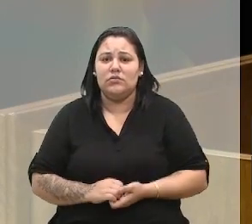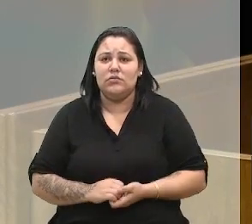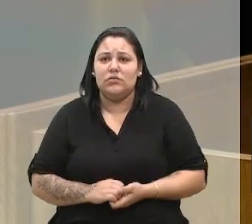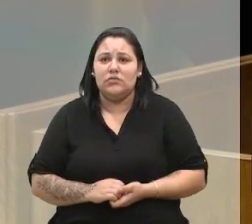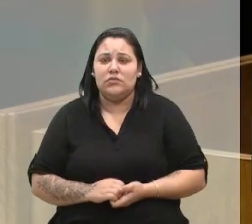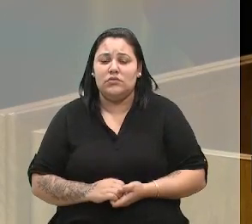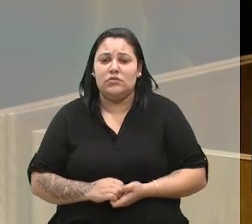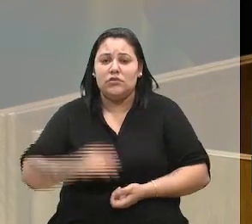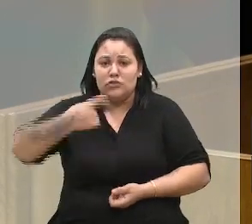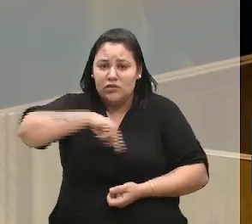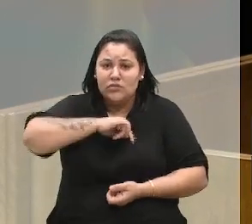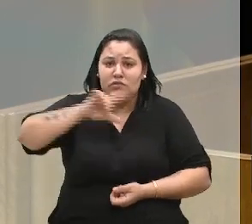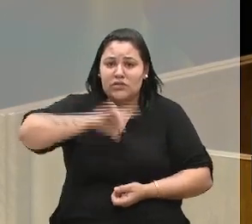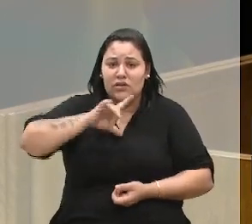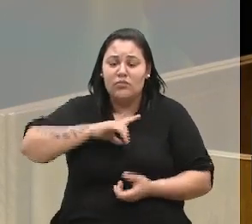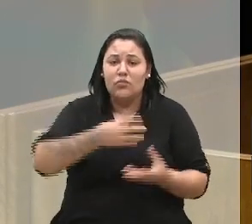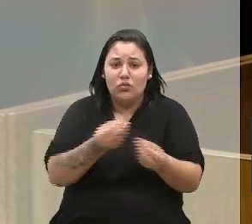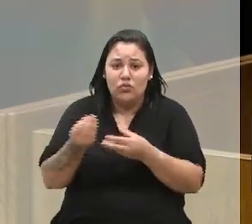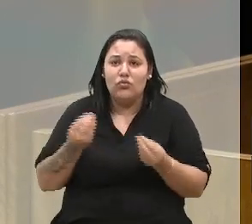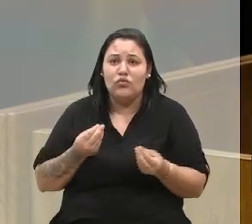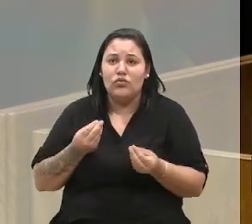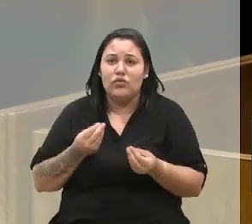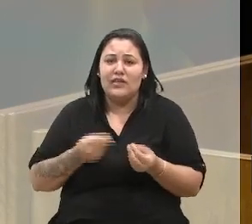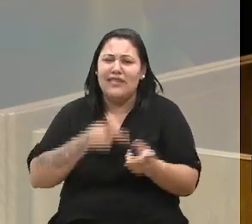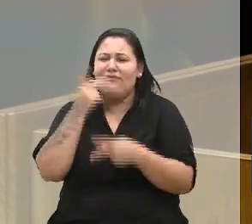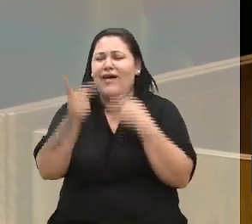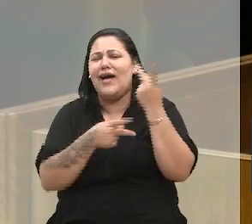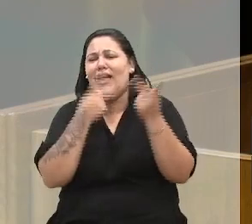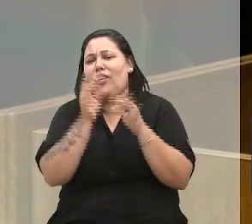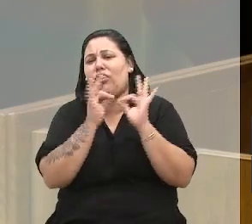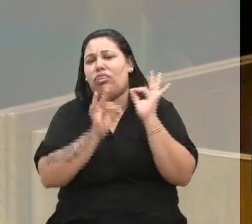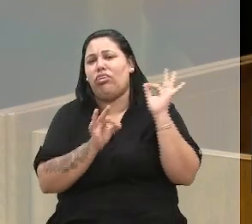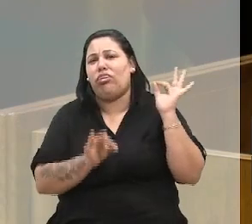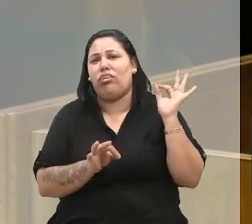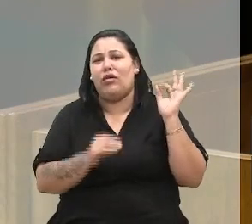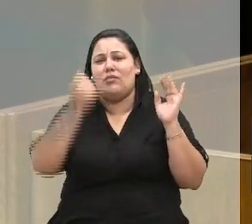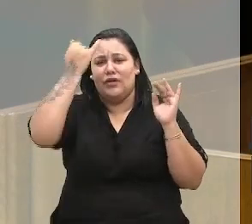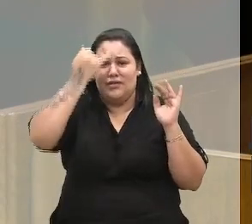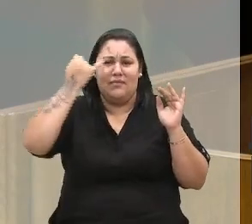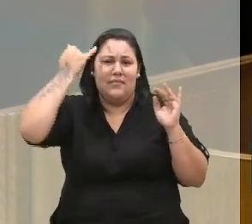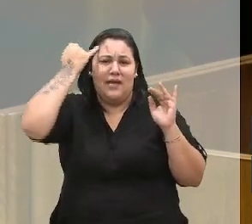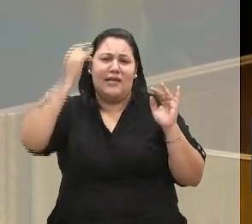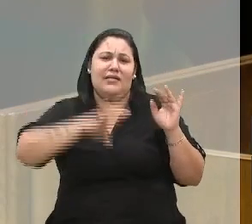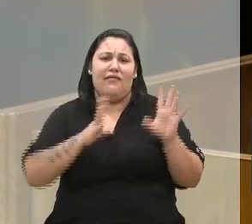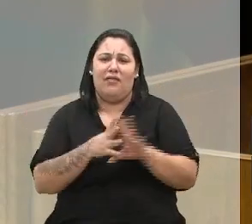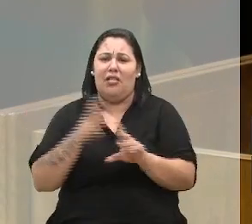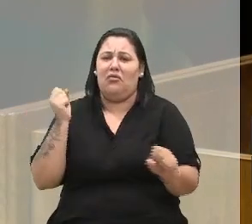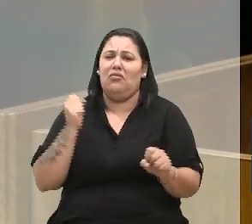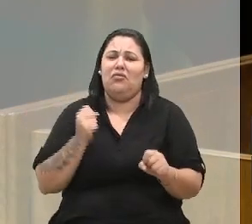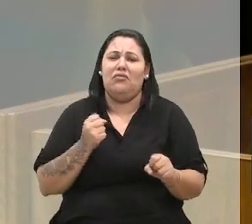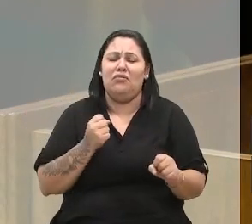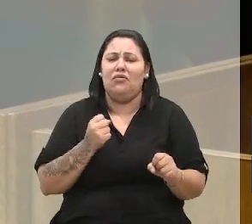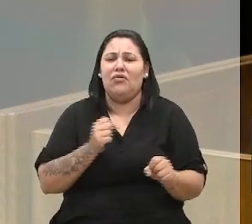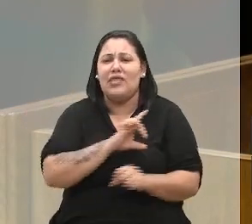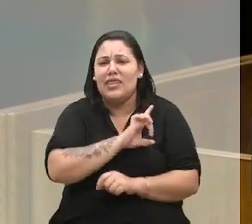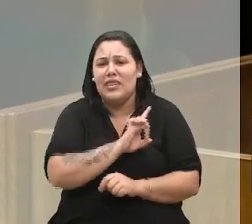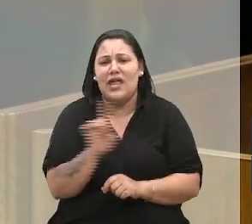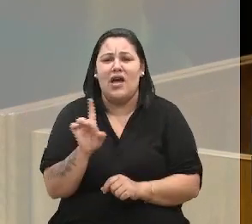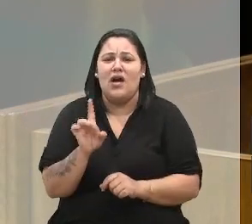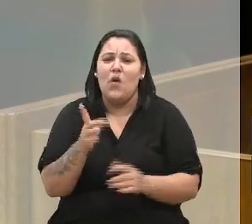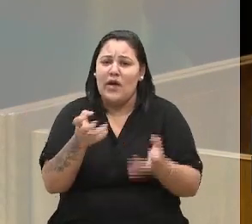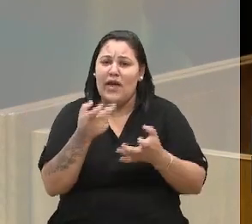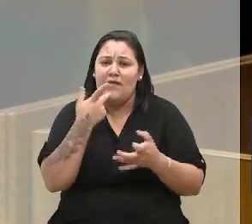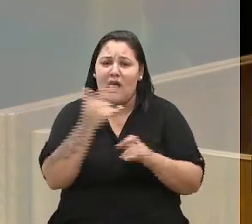E nós vamos ter muitas falas ainda, porque o D'Ambrosio ganhou rua, porque o D'Ambrosio... Não! Eu quero dizer para os